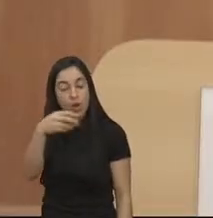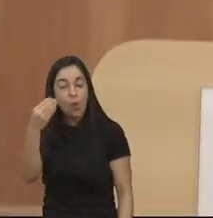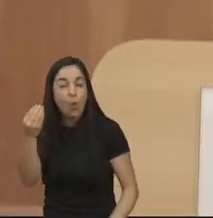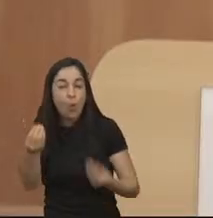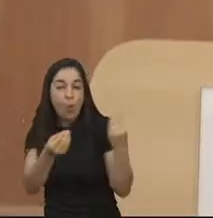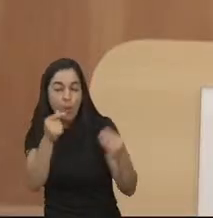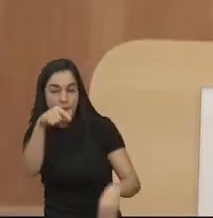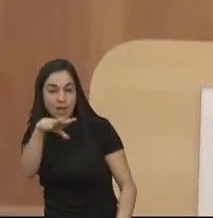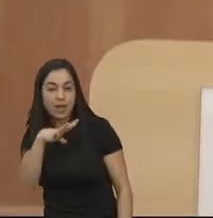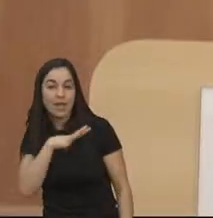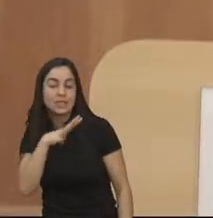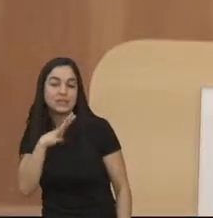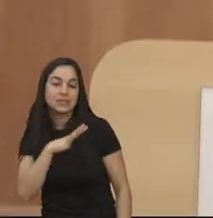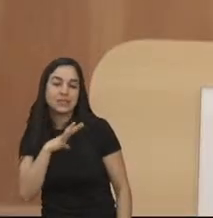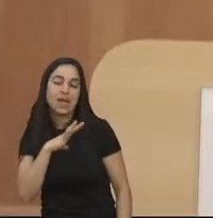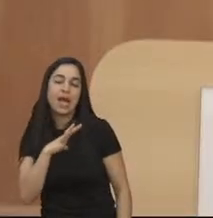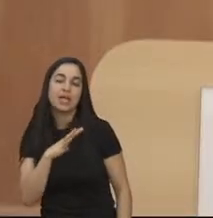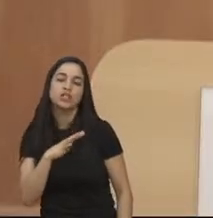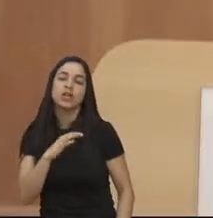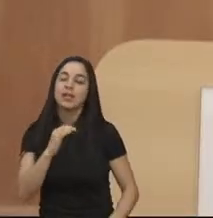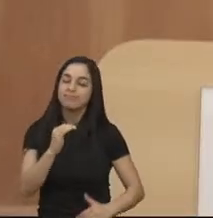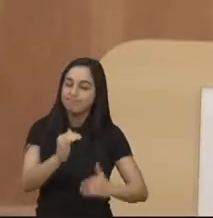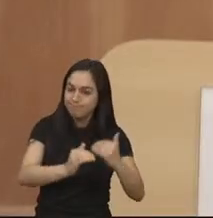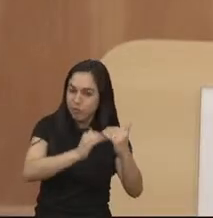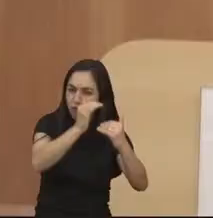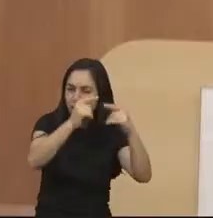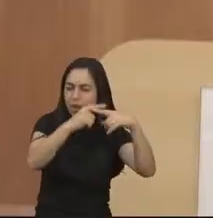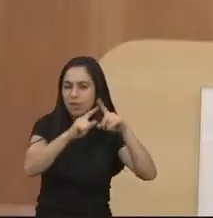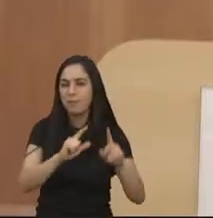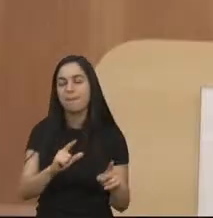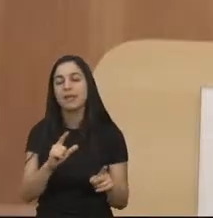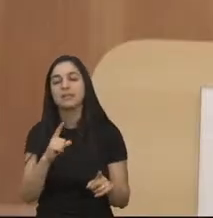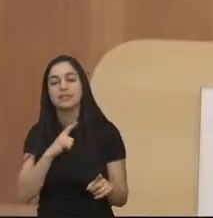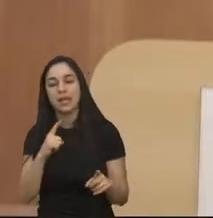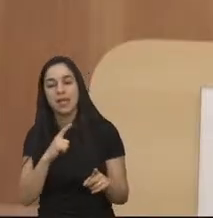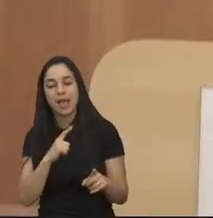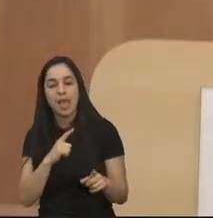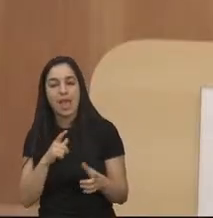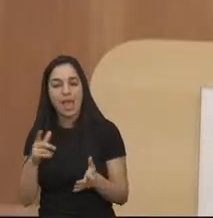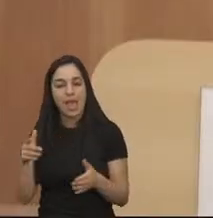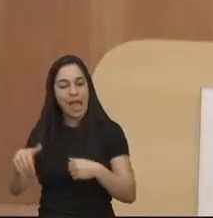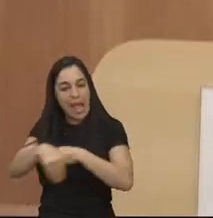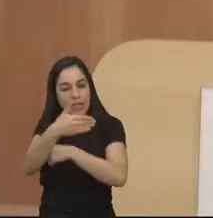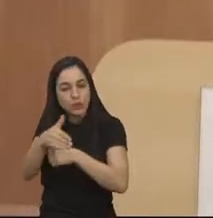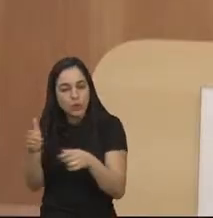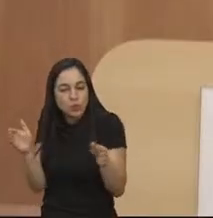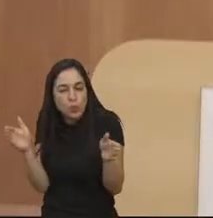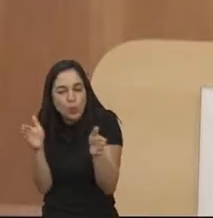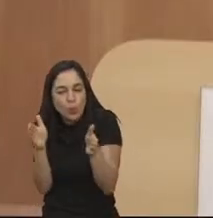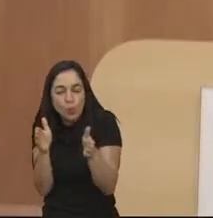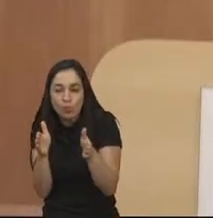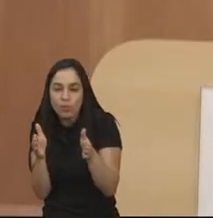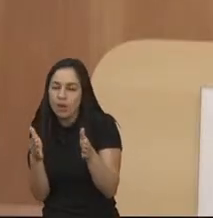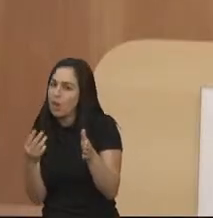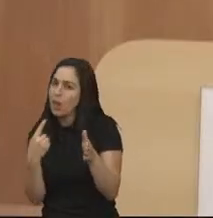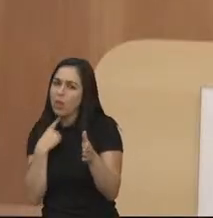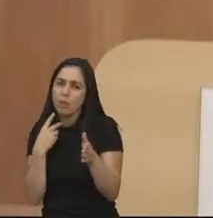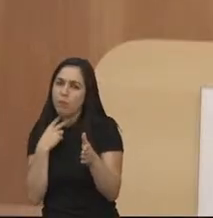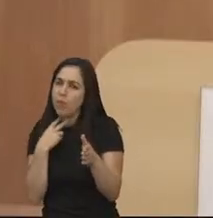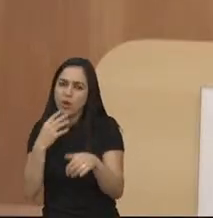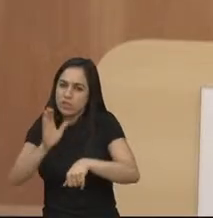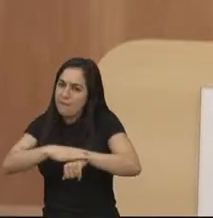que está se desenvolvendo, porém o centro ainda é um centro com ruas estreitas, você vai permitir uma velocidade acima de